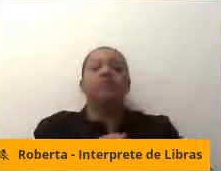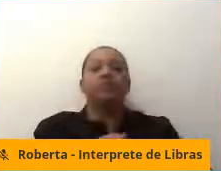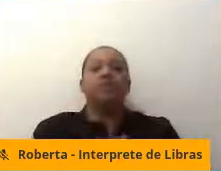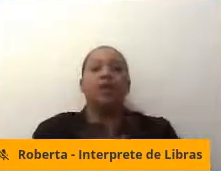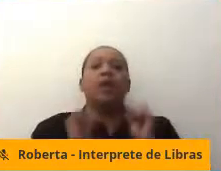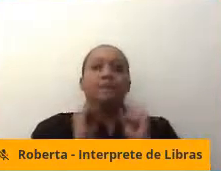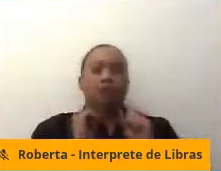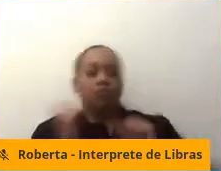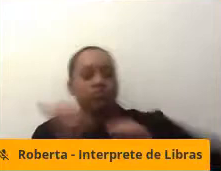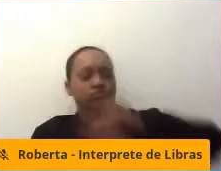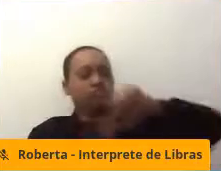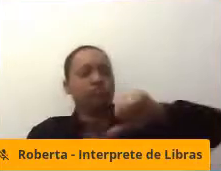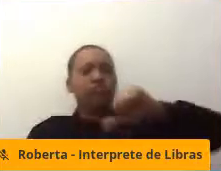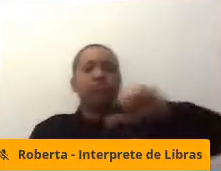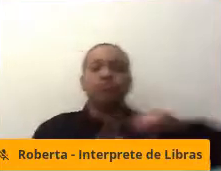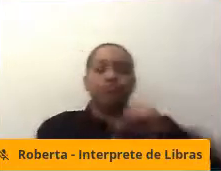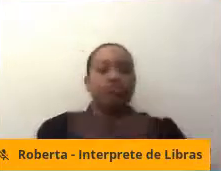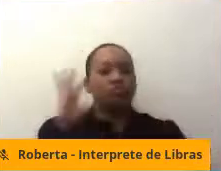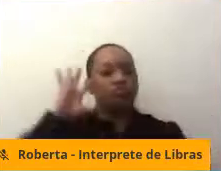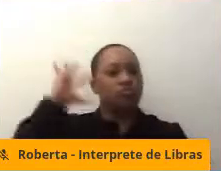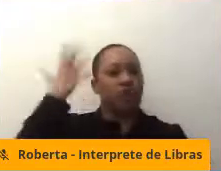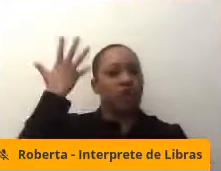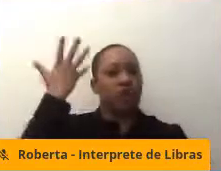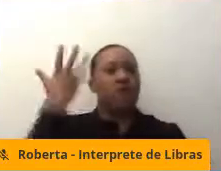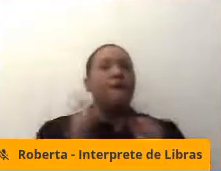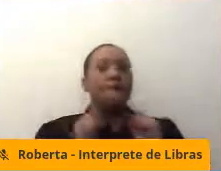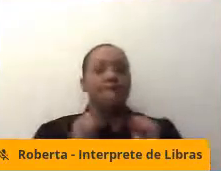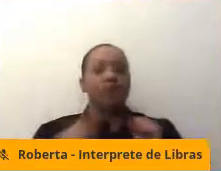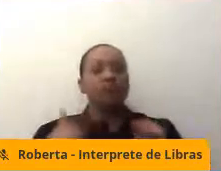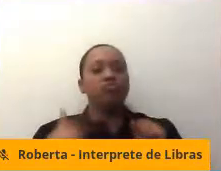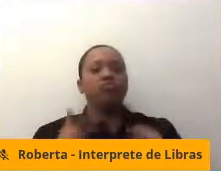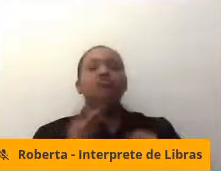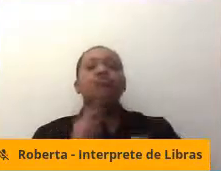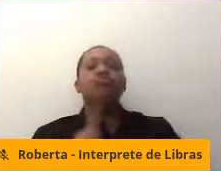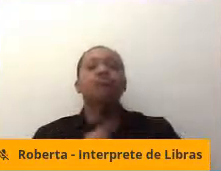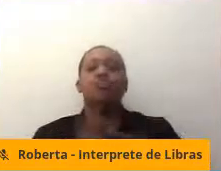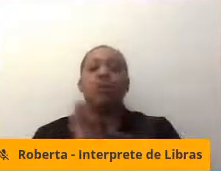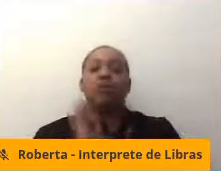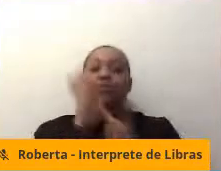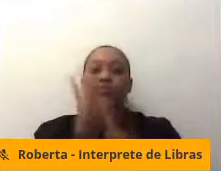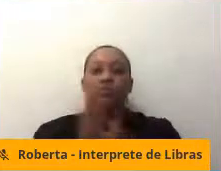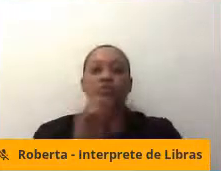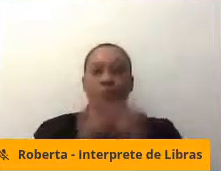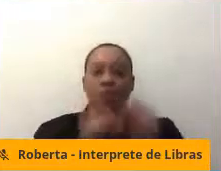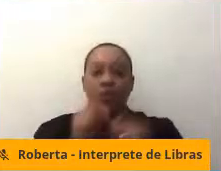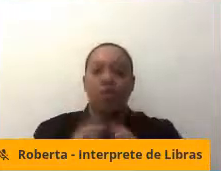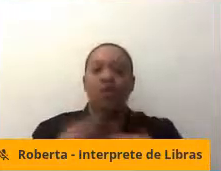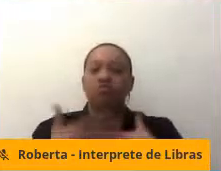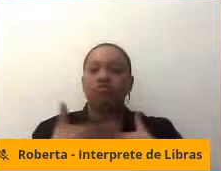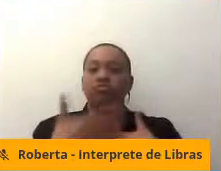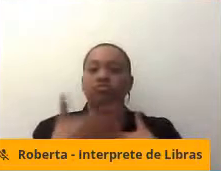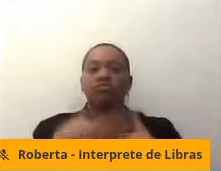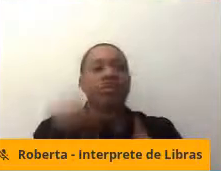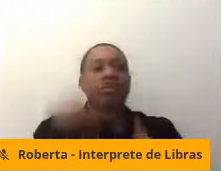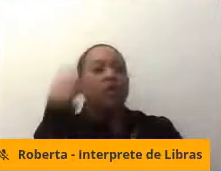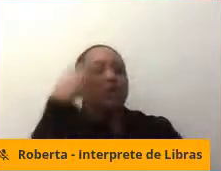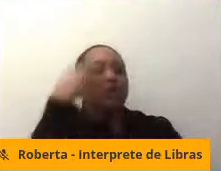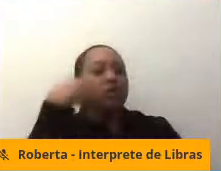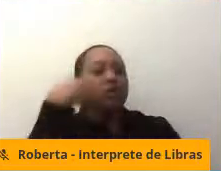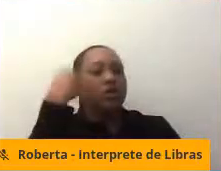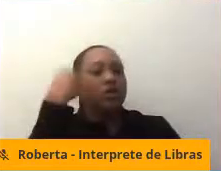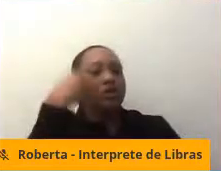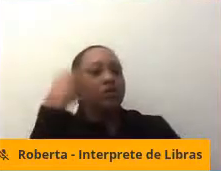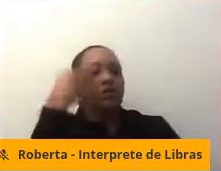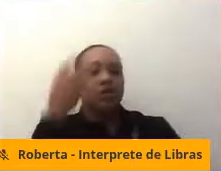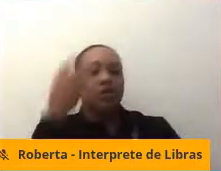fazer a vantagem de você fazer a simulação é que você não é uma reprodução de um experimento, mas muito controlado, né? Um experimento, às